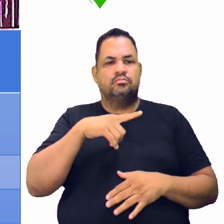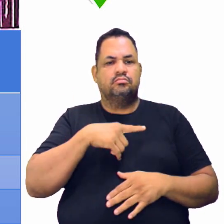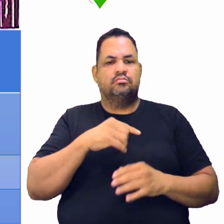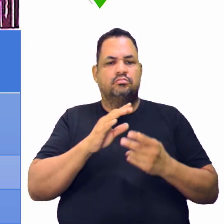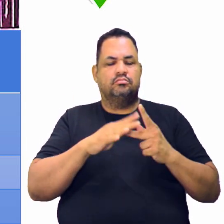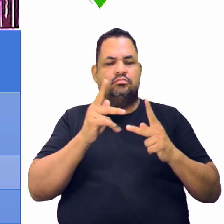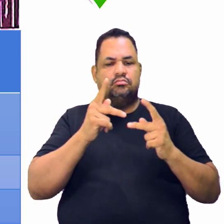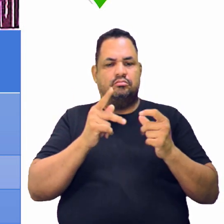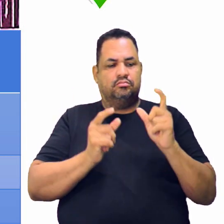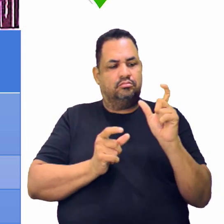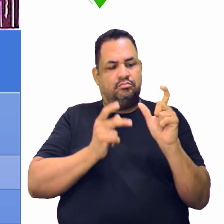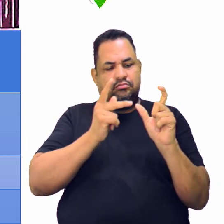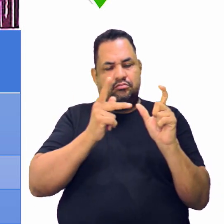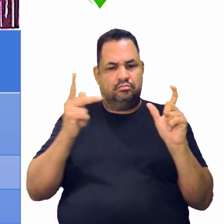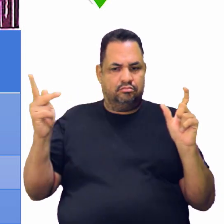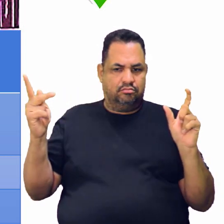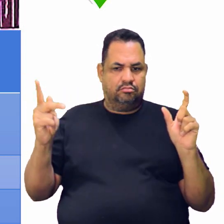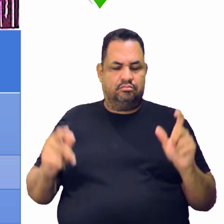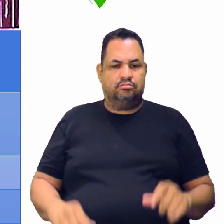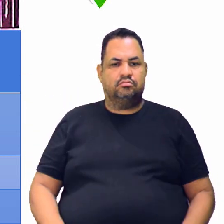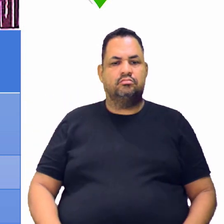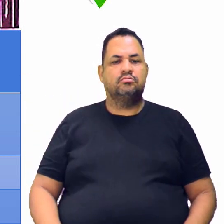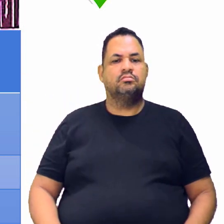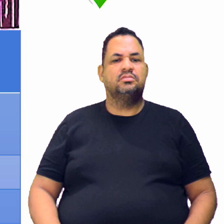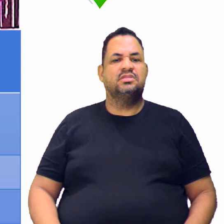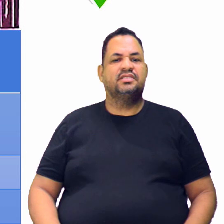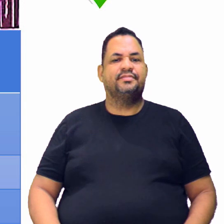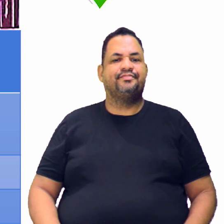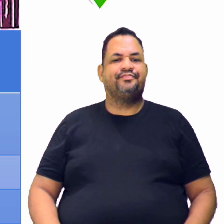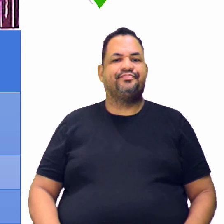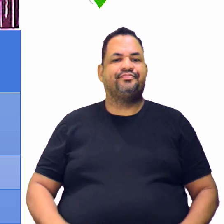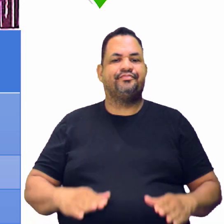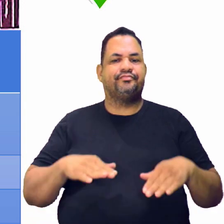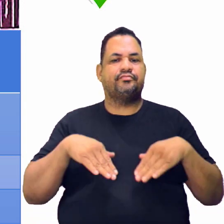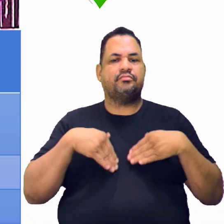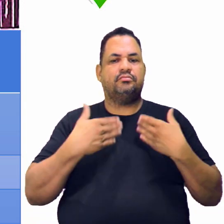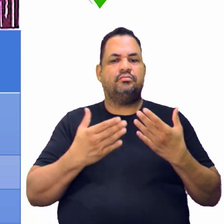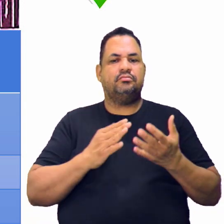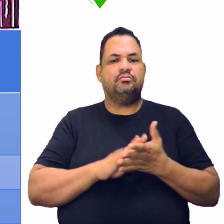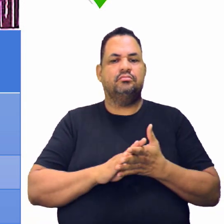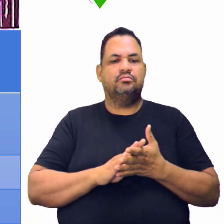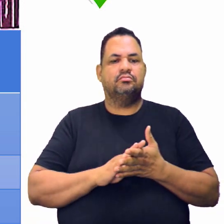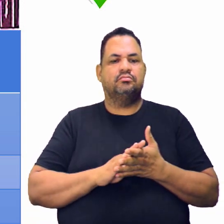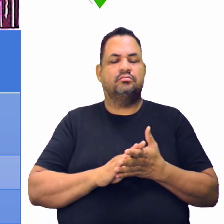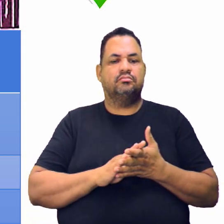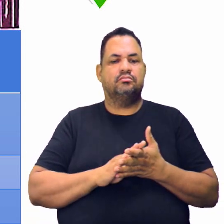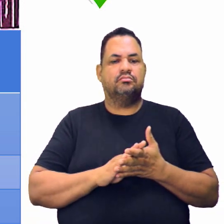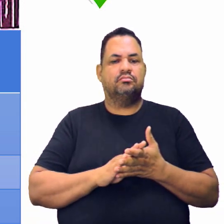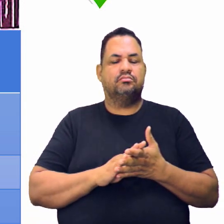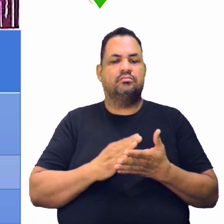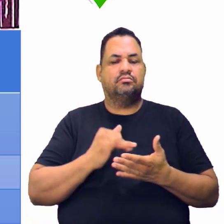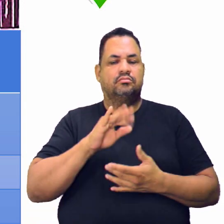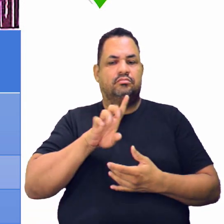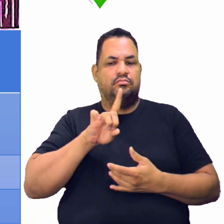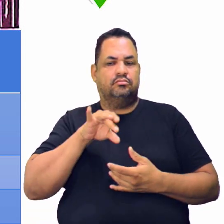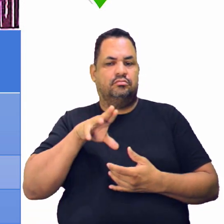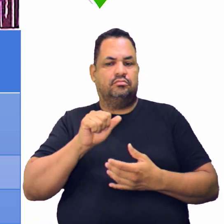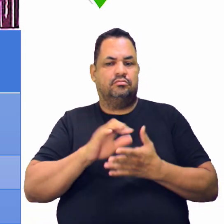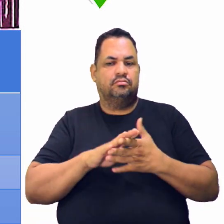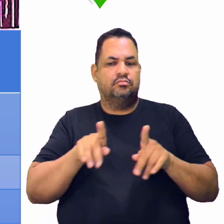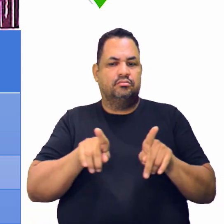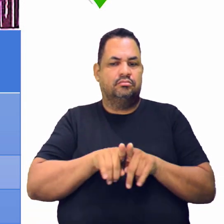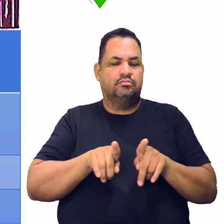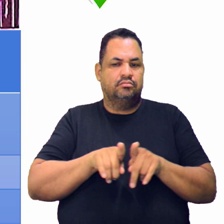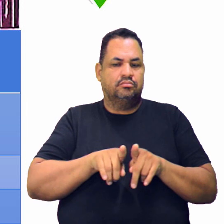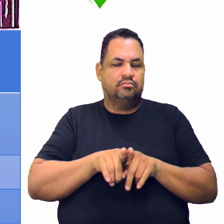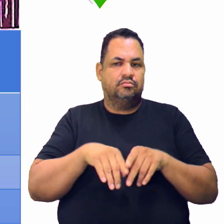apenas predicado. Também. Só que quando eu falo oração sem sujeito, lá no indeterminado, também não